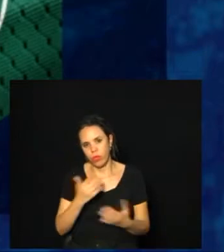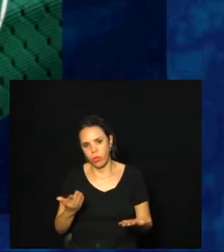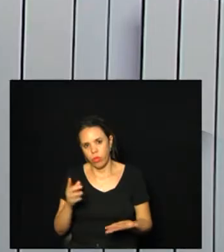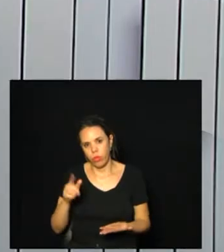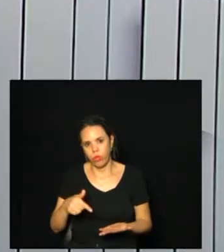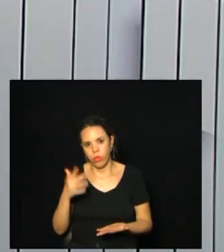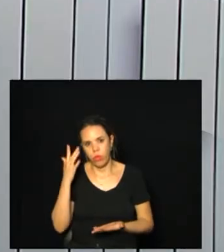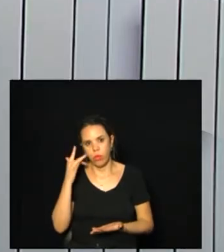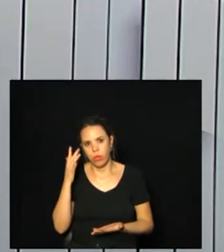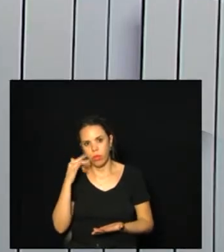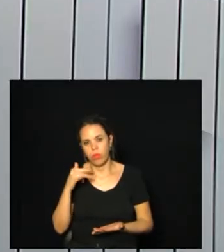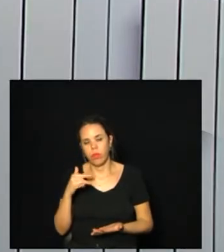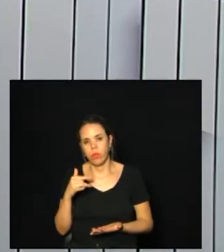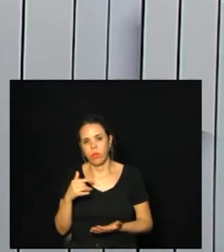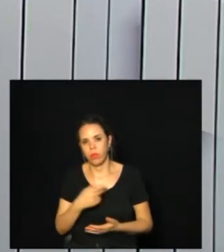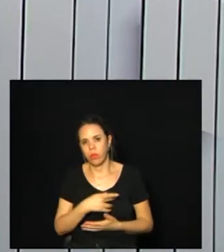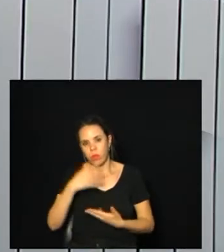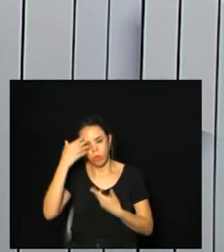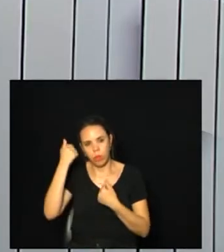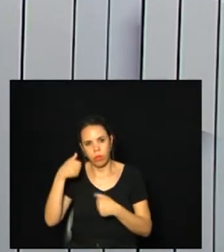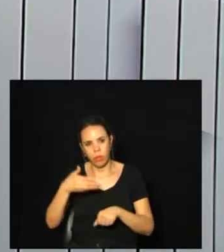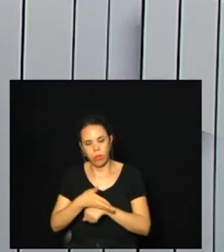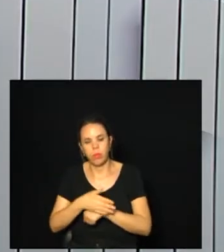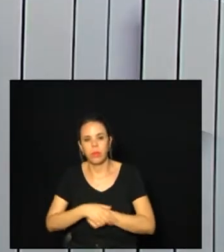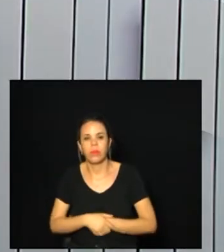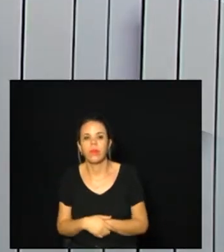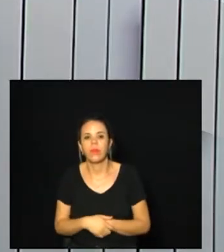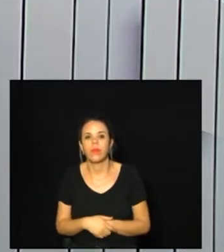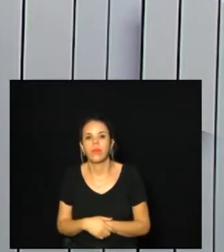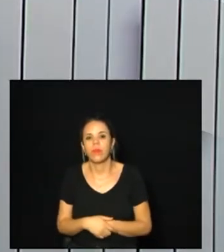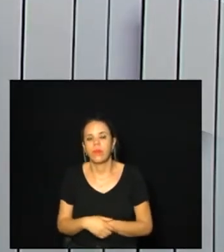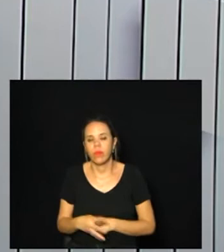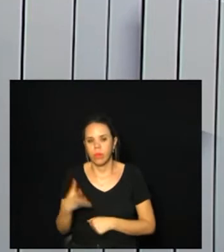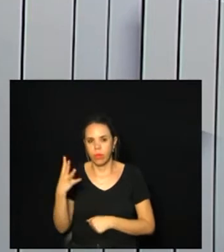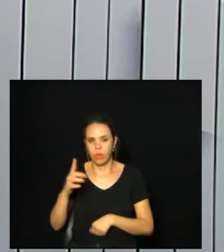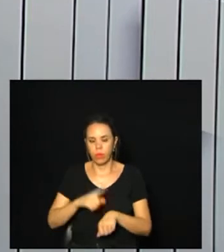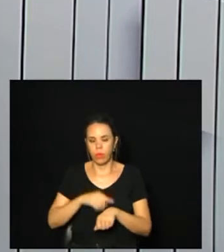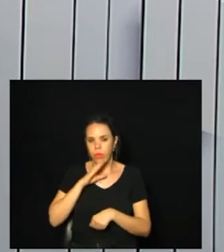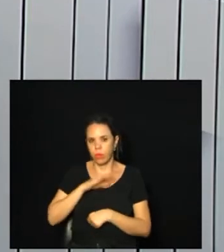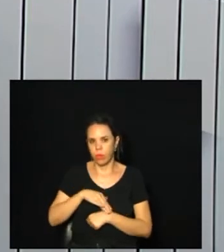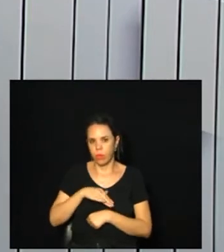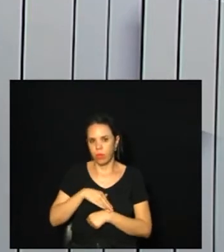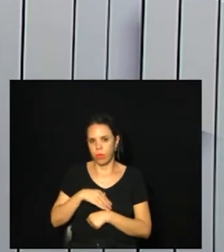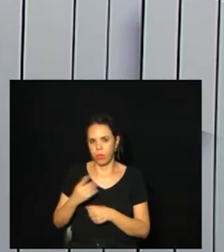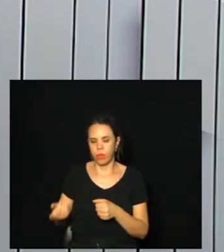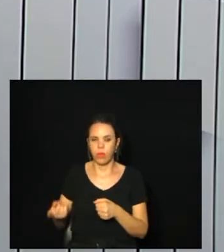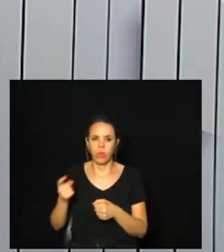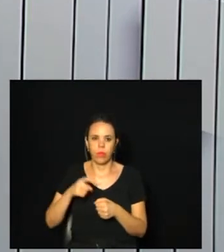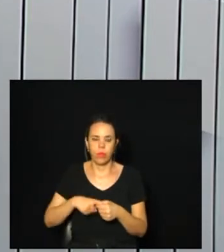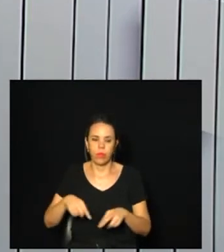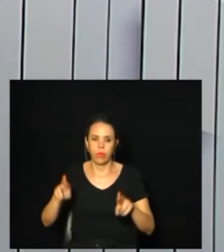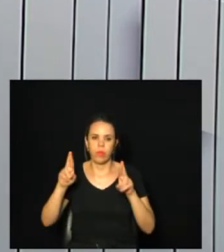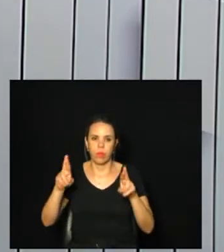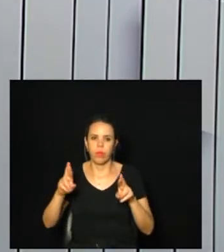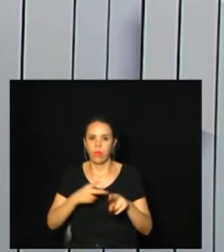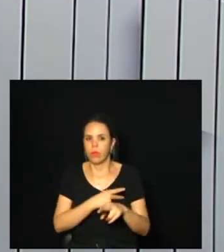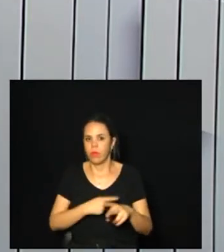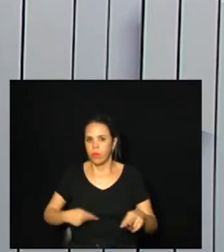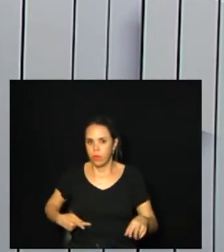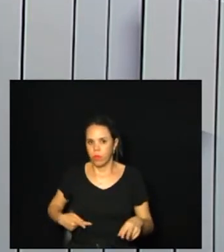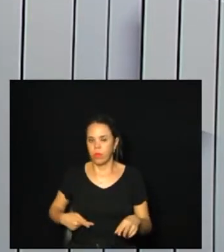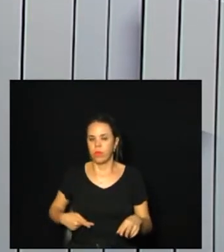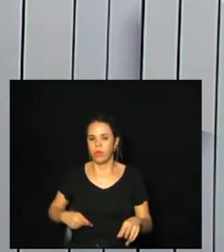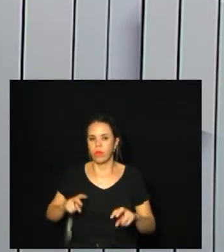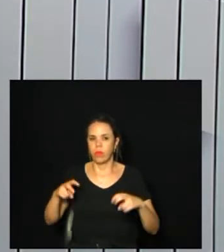e amanhã é a vez da Ponte Preta entrar em campo, hein? 4h da tarde, ao retorno da torcida pontepretana